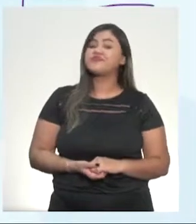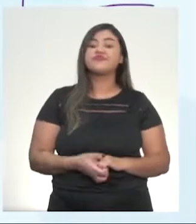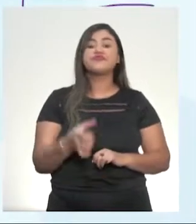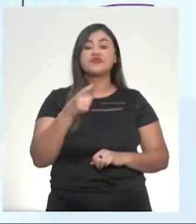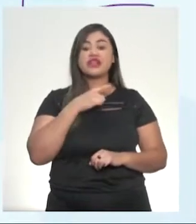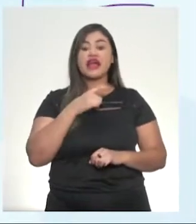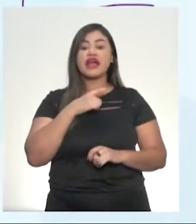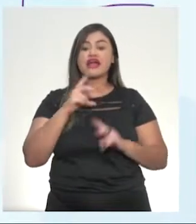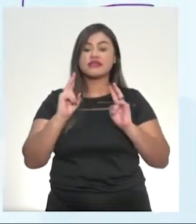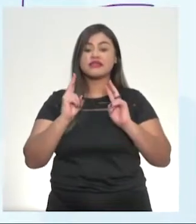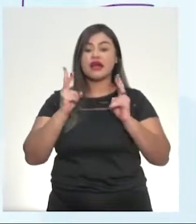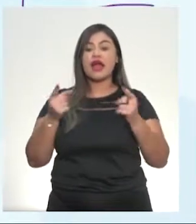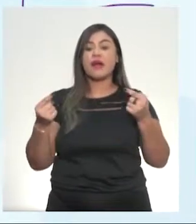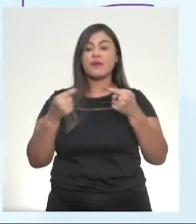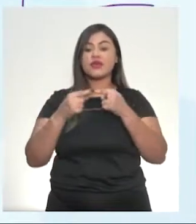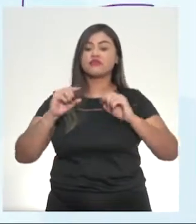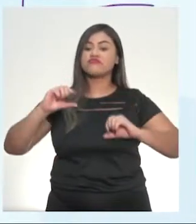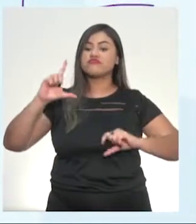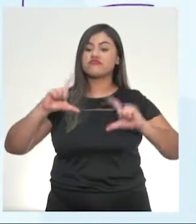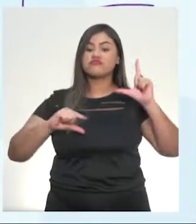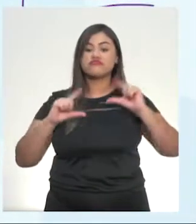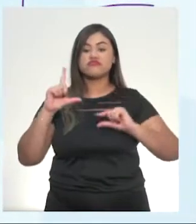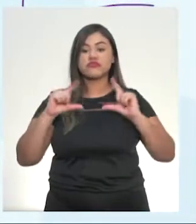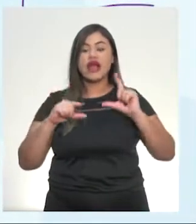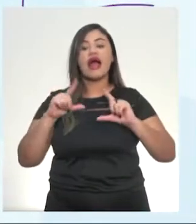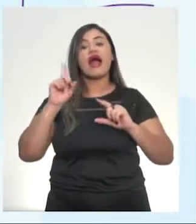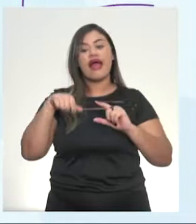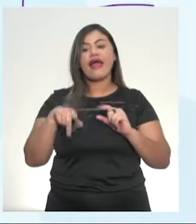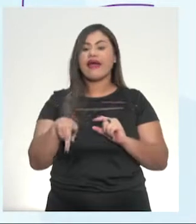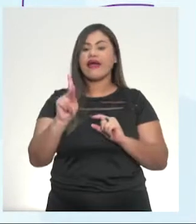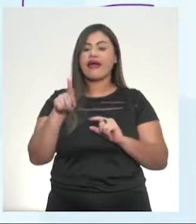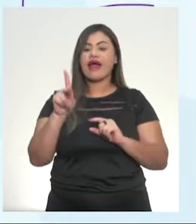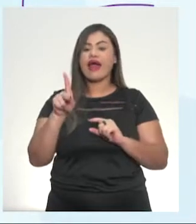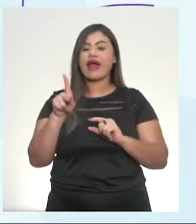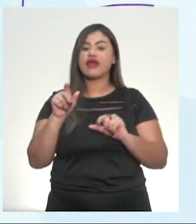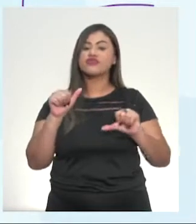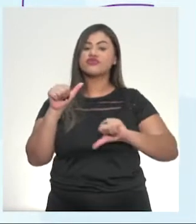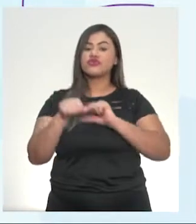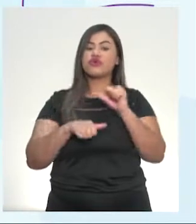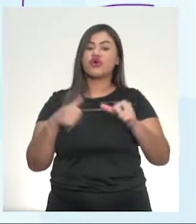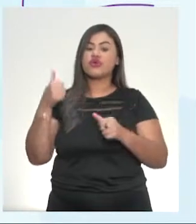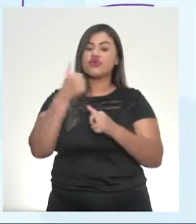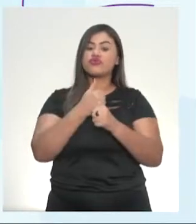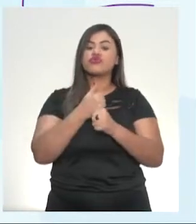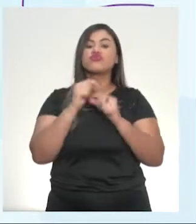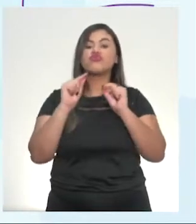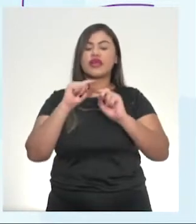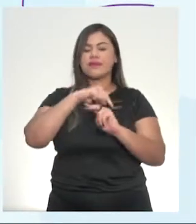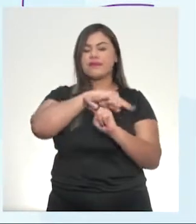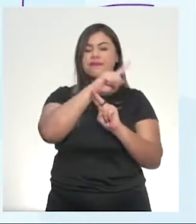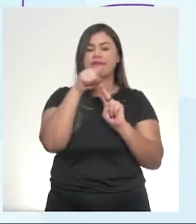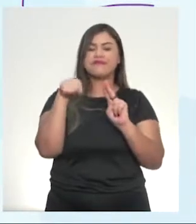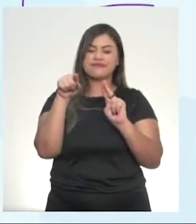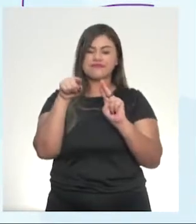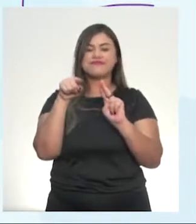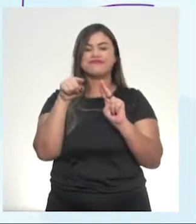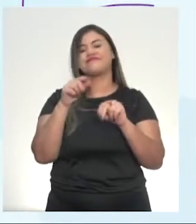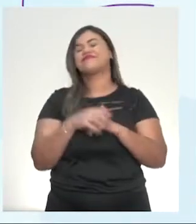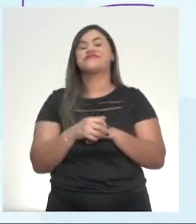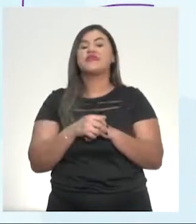de proporcionalidade, K. Muito bem. No lugar do K, vou colocar o π,